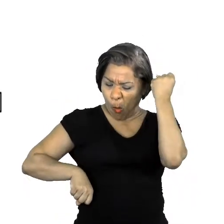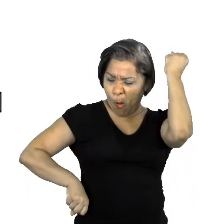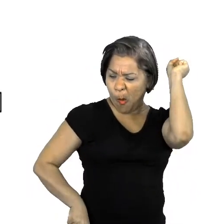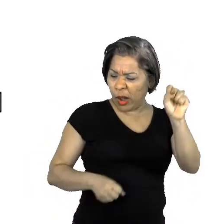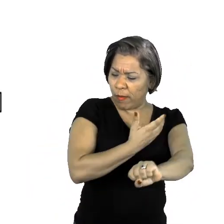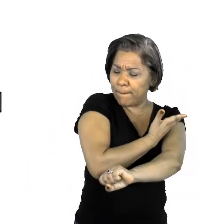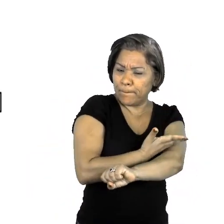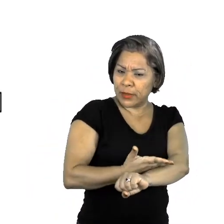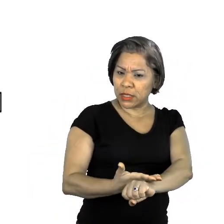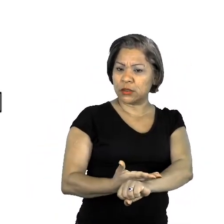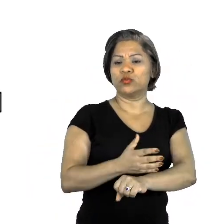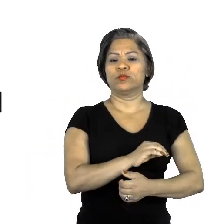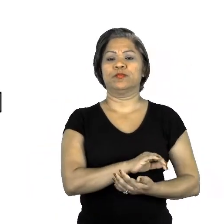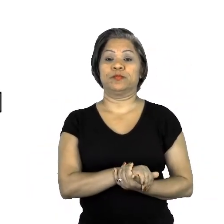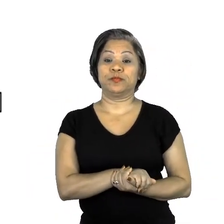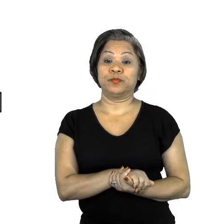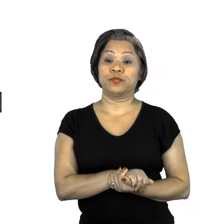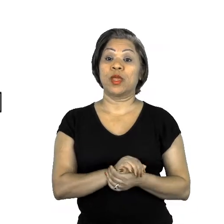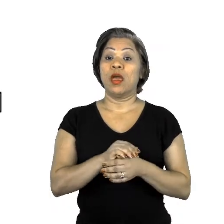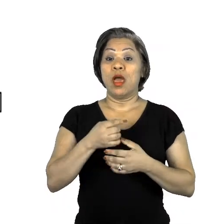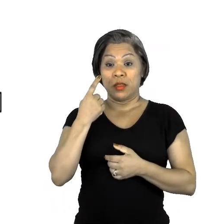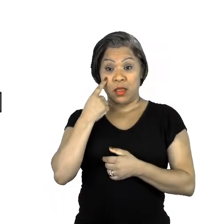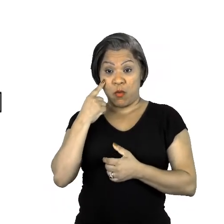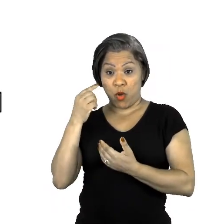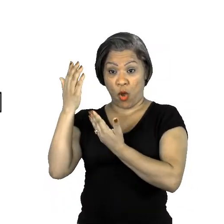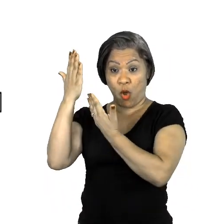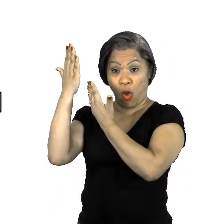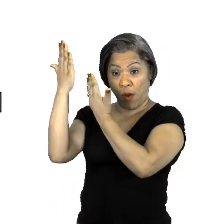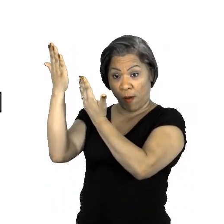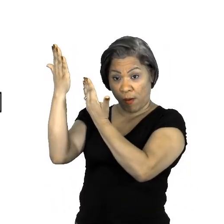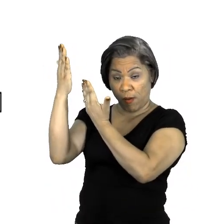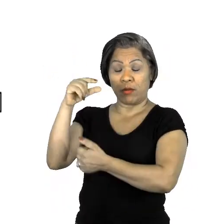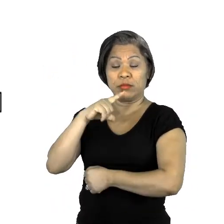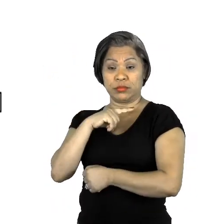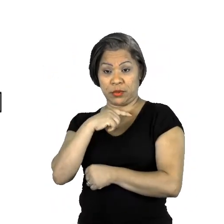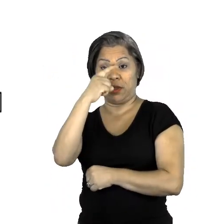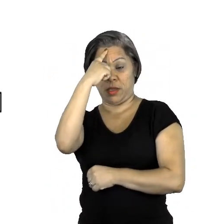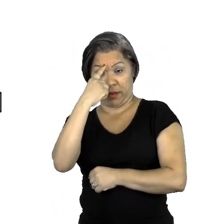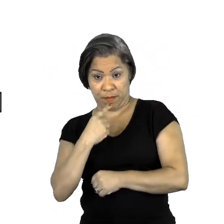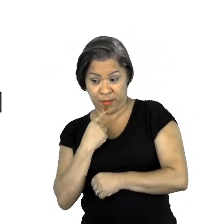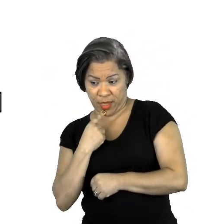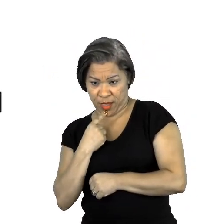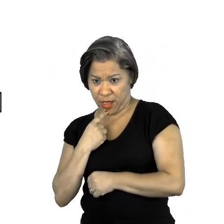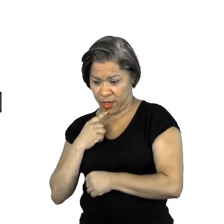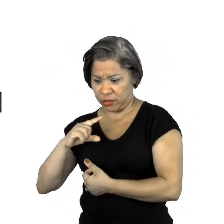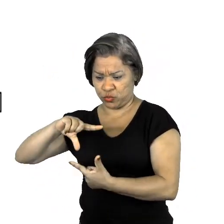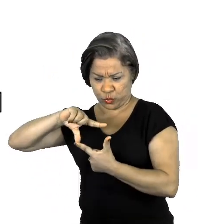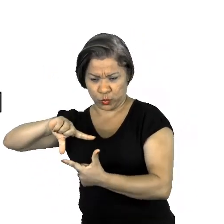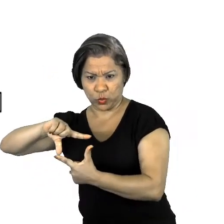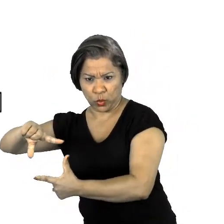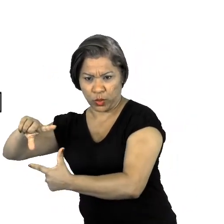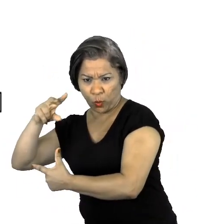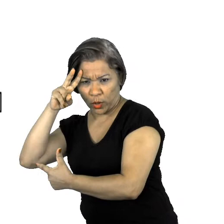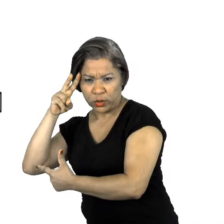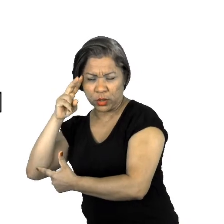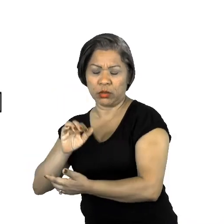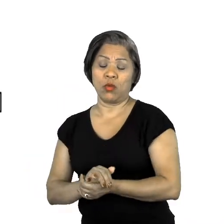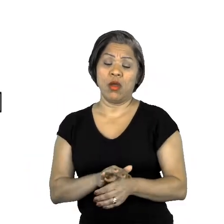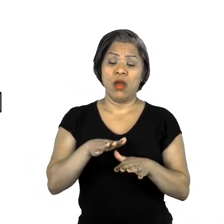lado vocês têm aí a imagem do Pantera Negra nas histórias em quadrinhos. Então, o que esse diretor